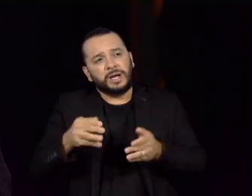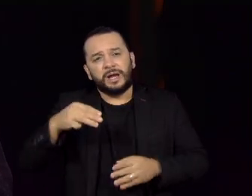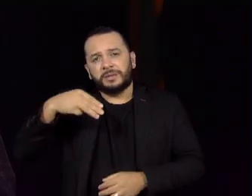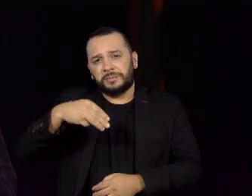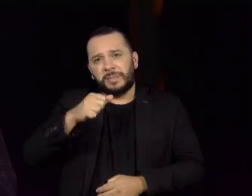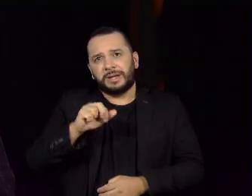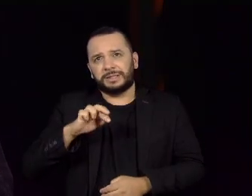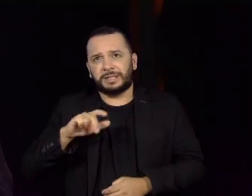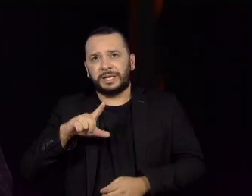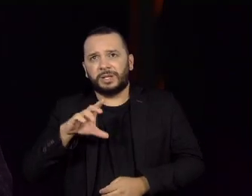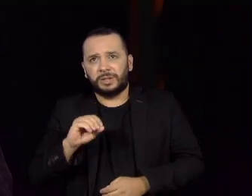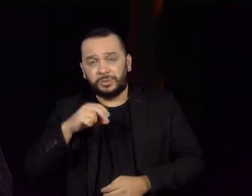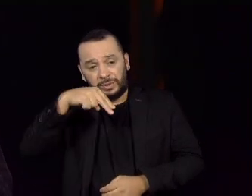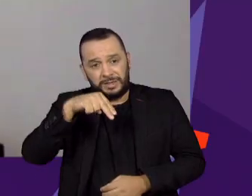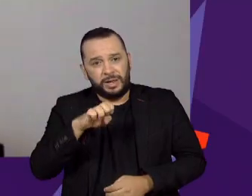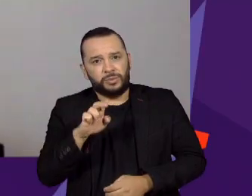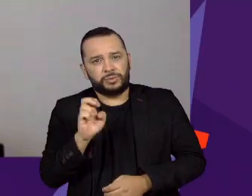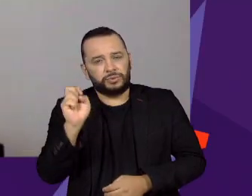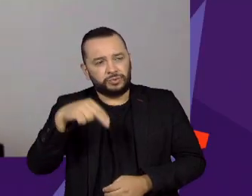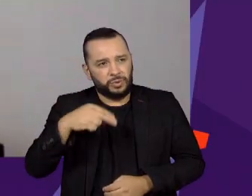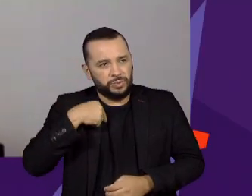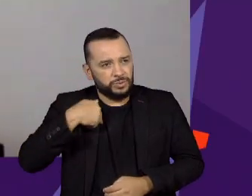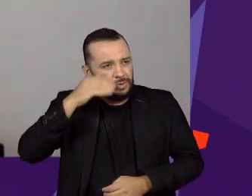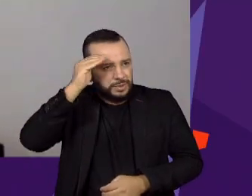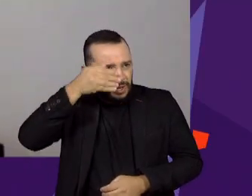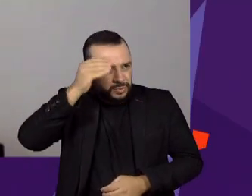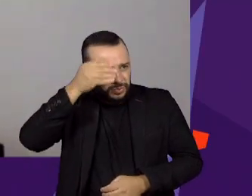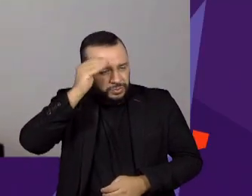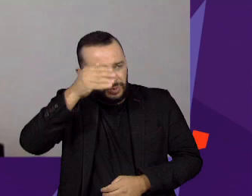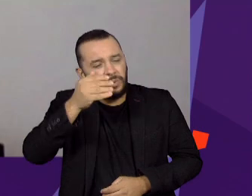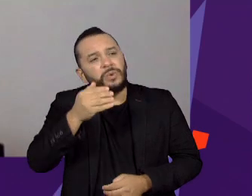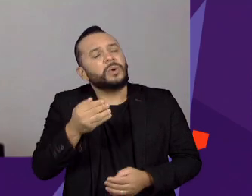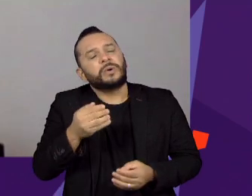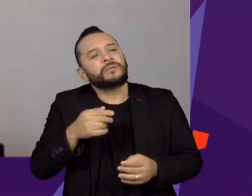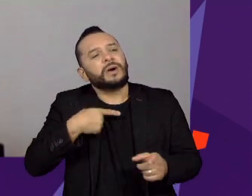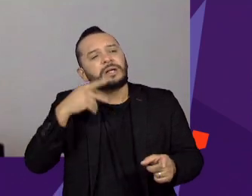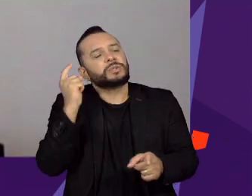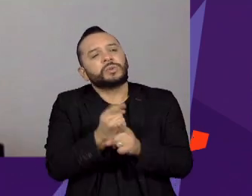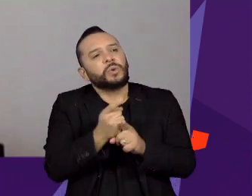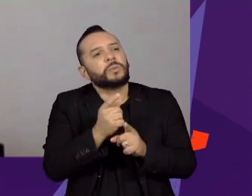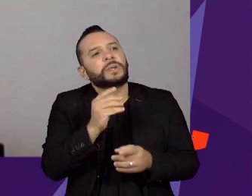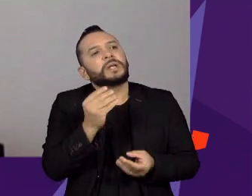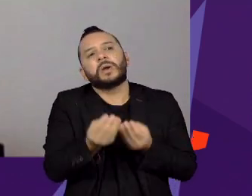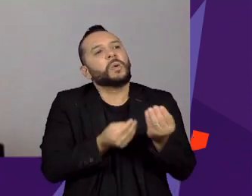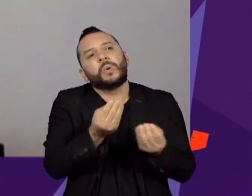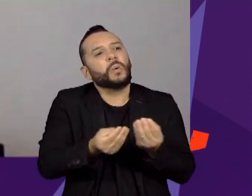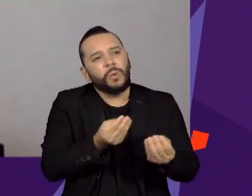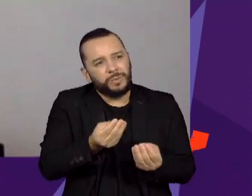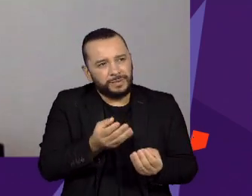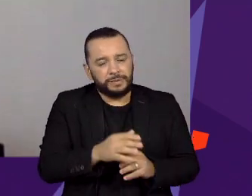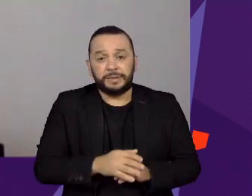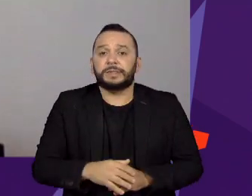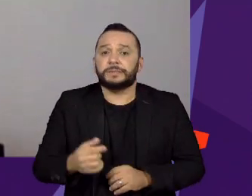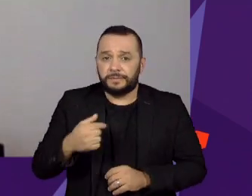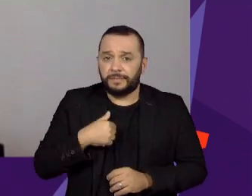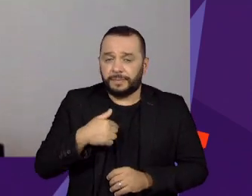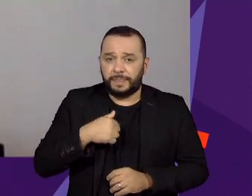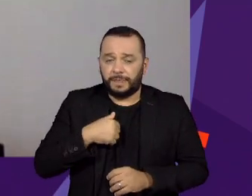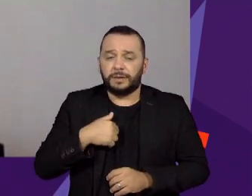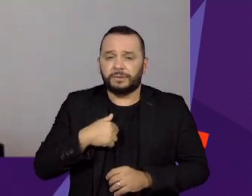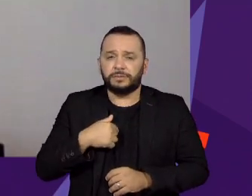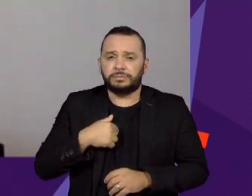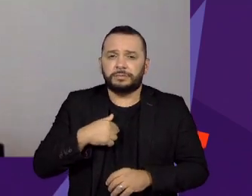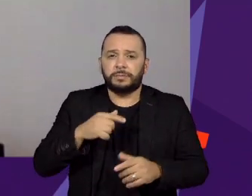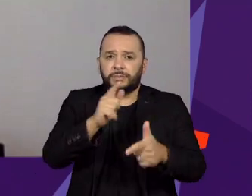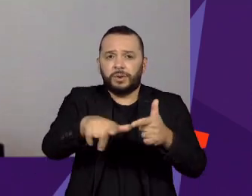descobrir sobre a sua demissão? Eu tinha uma maneira de encarar o problema que é da minha